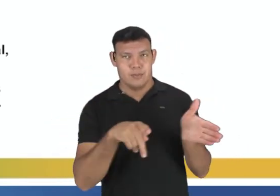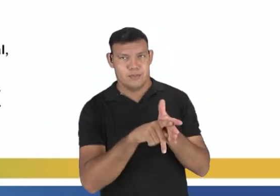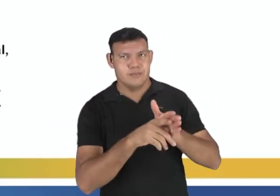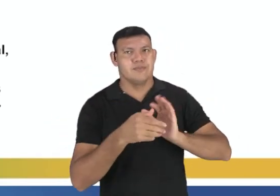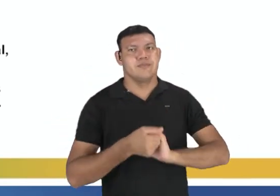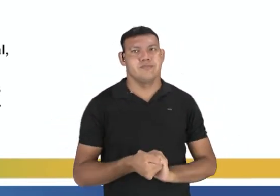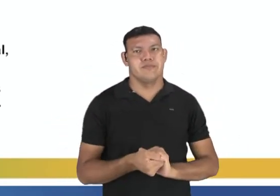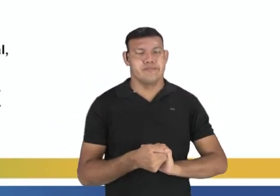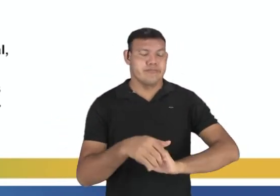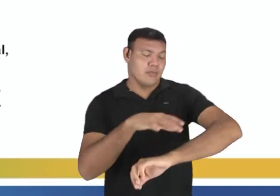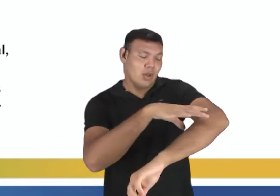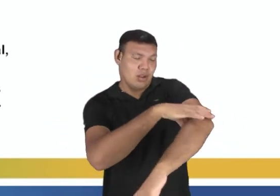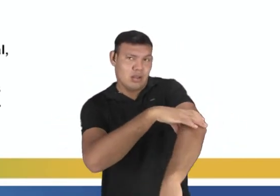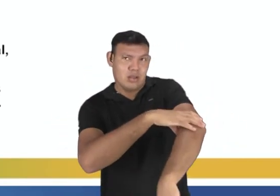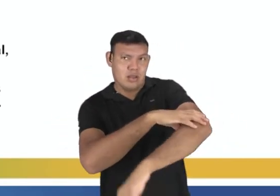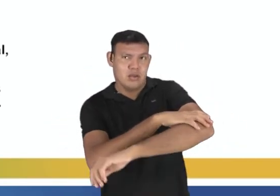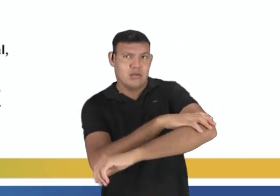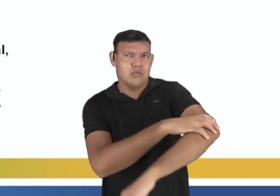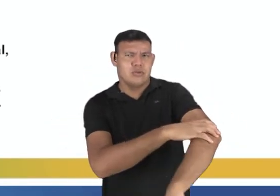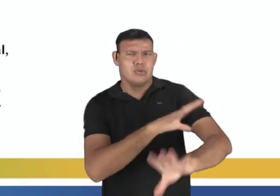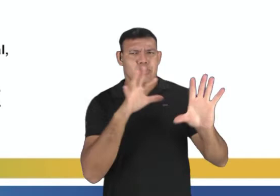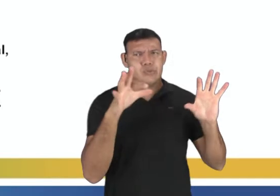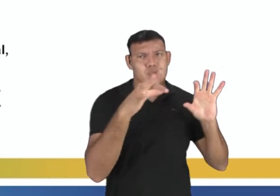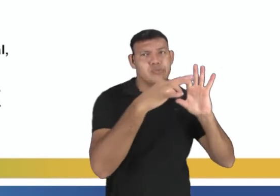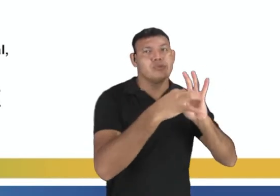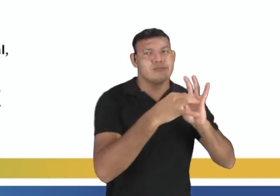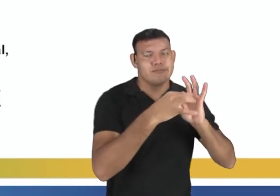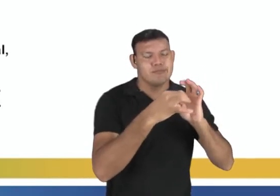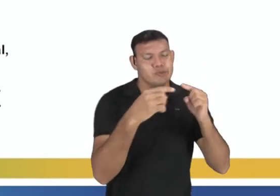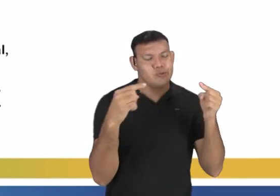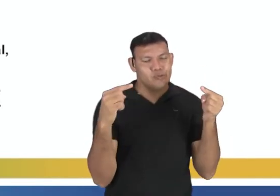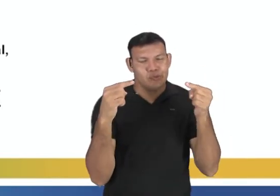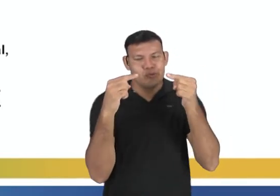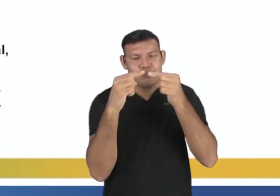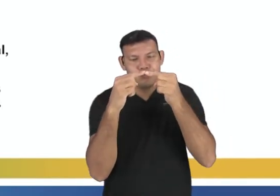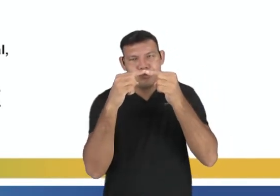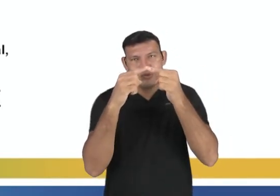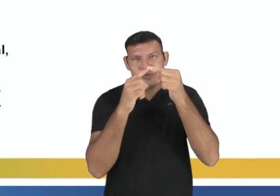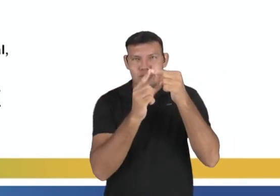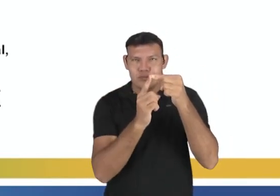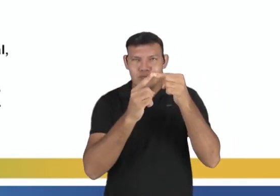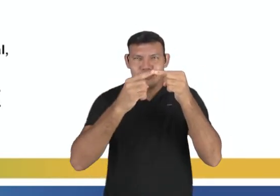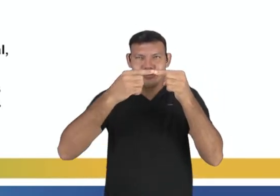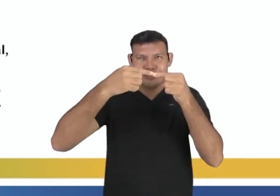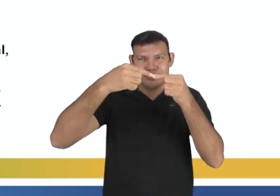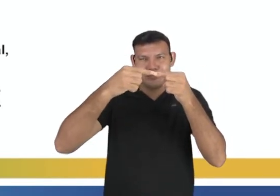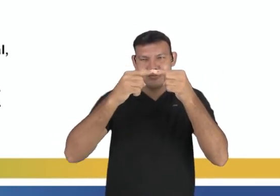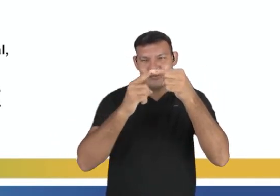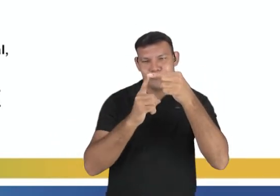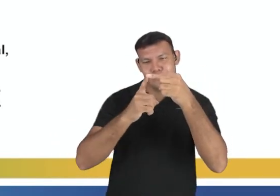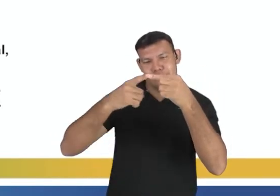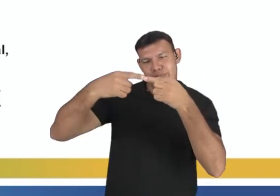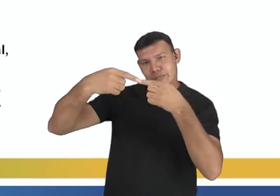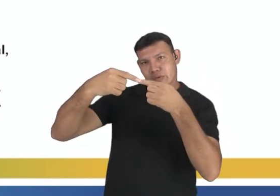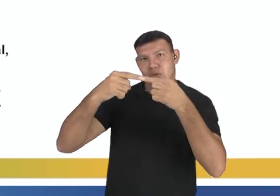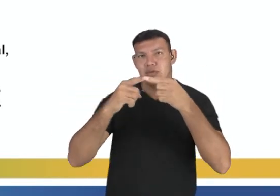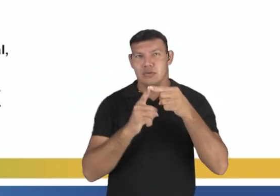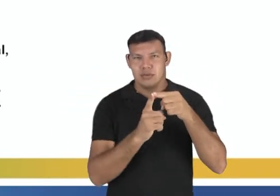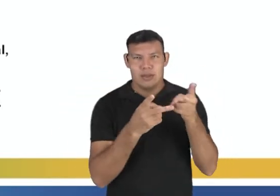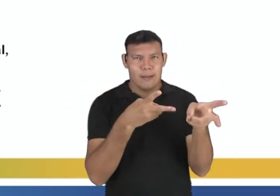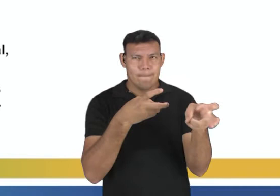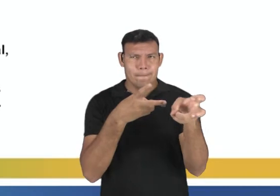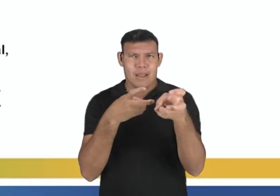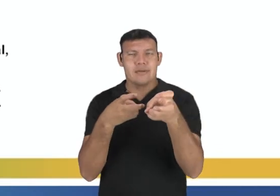que a articulação ela é um ponto de encontro entre os nossos ossos que possibilitam o nosso movimento do corpo. Como vocês podem